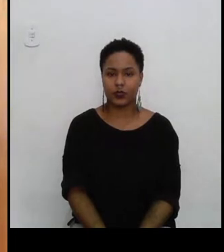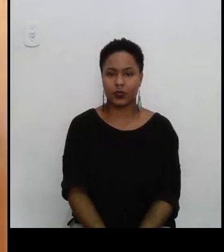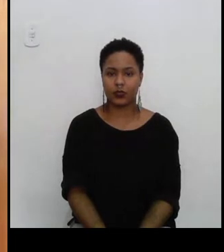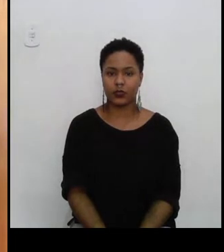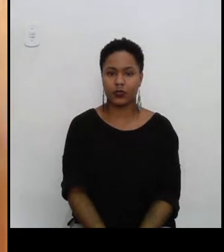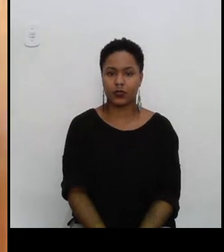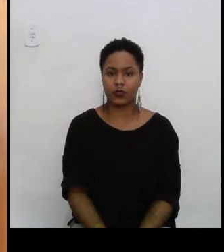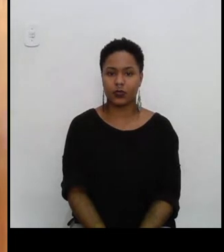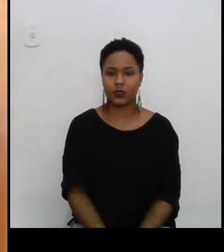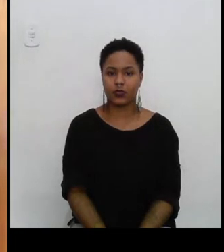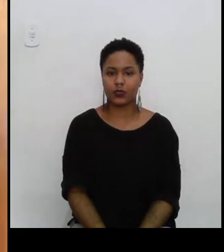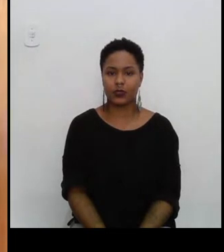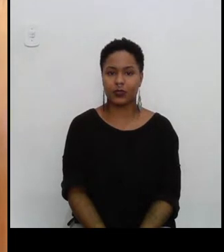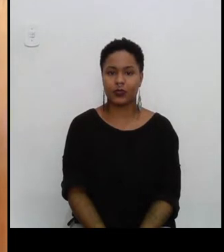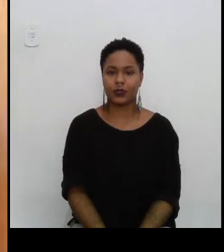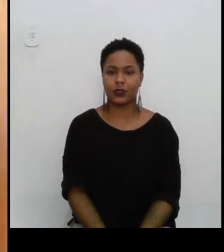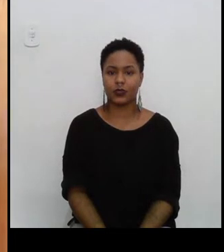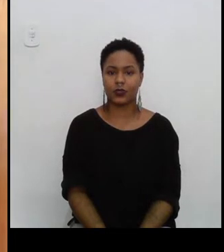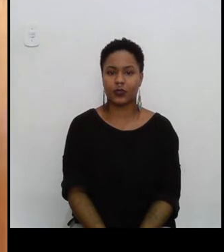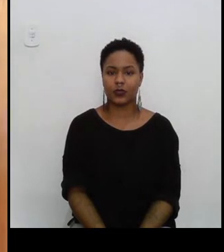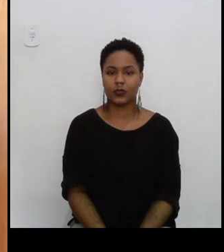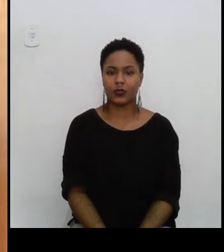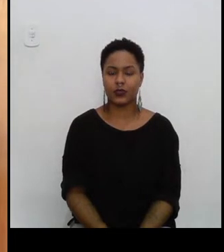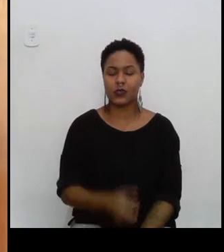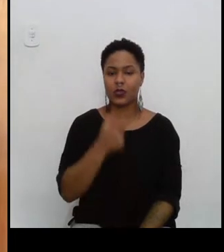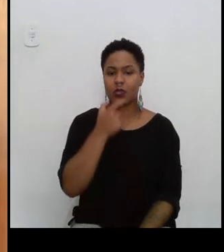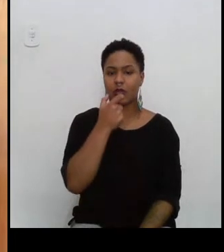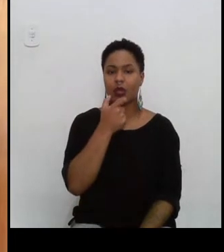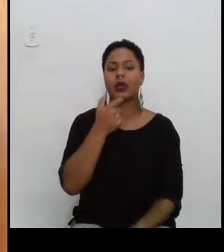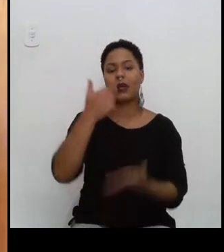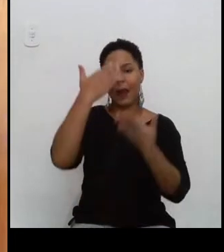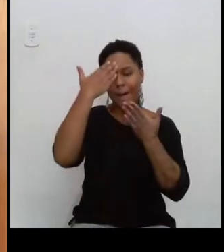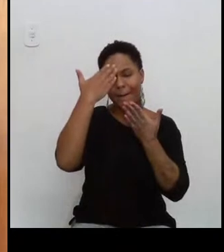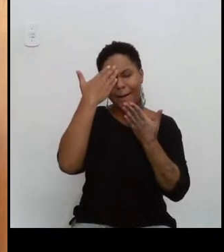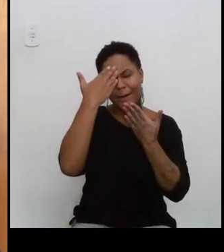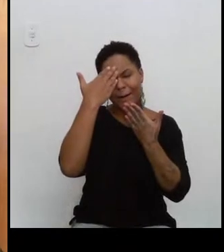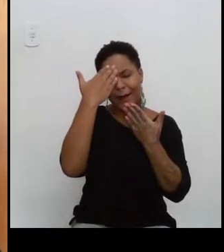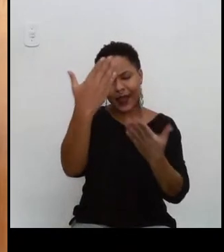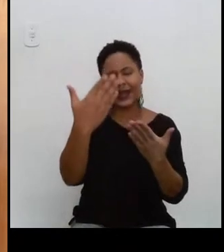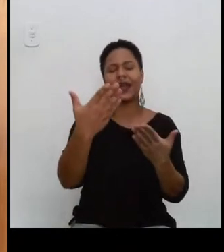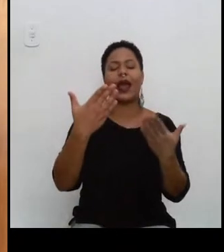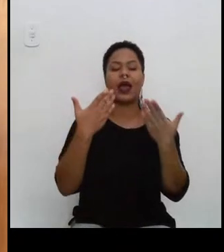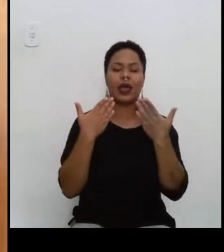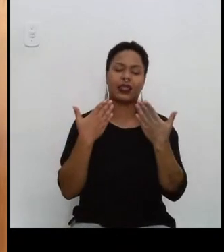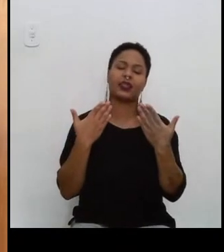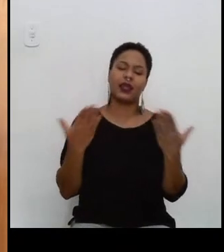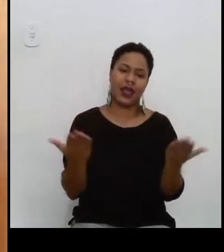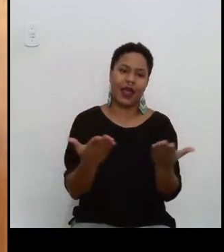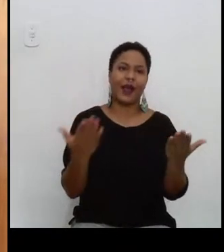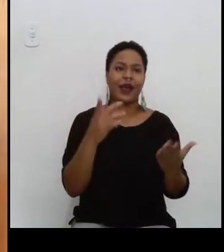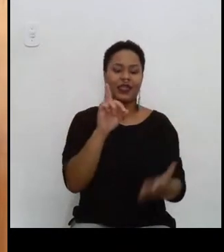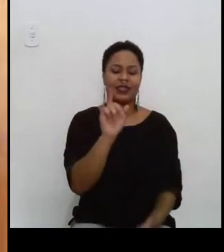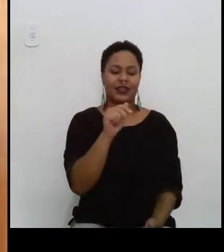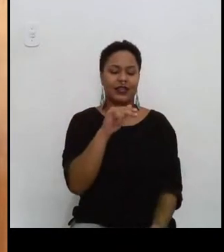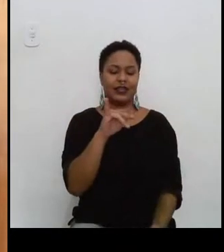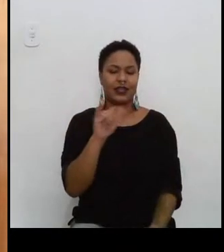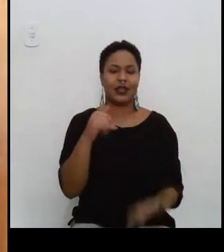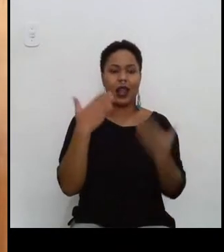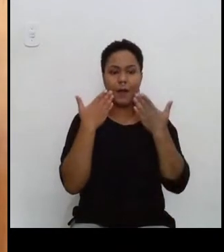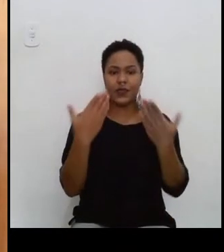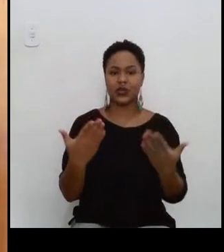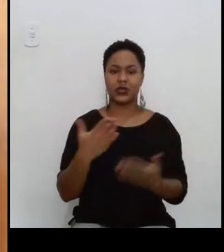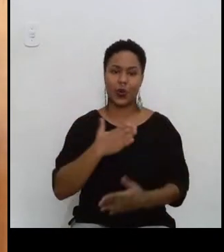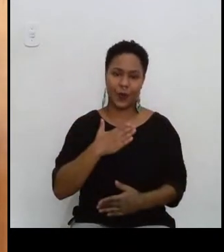e muitas gracias por la presentación da nenhuma primeiro quiser agradecer